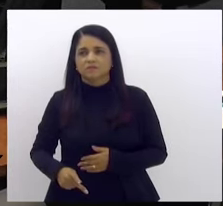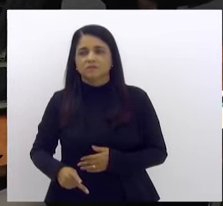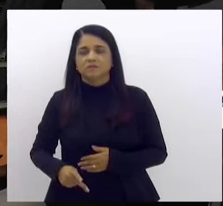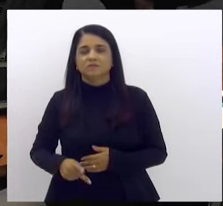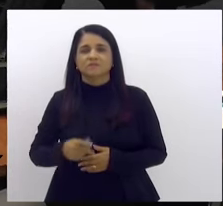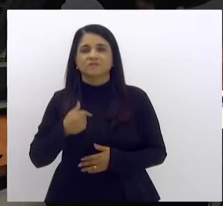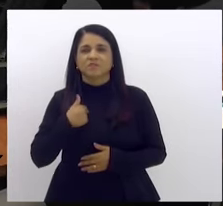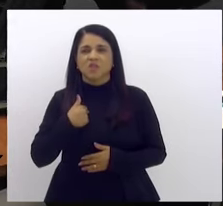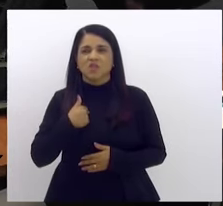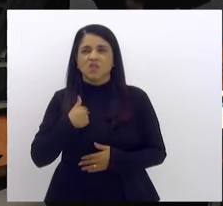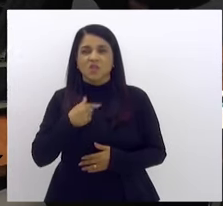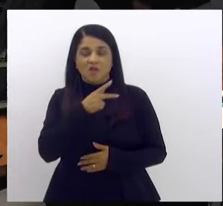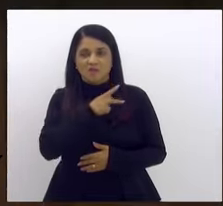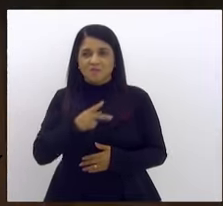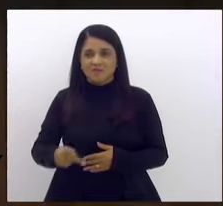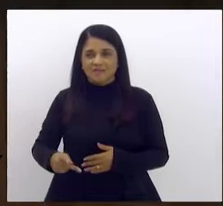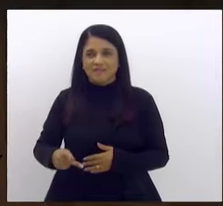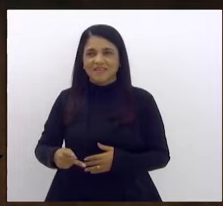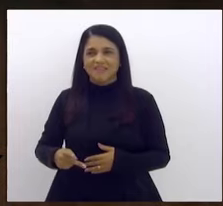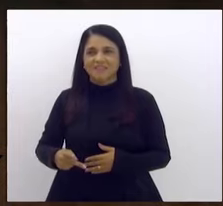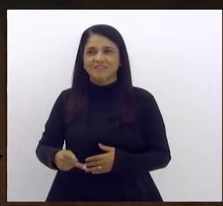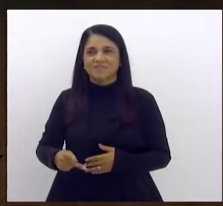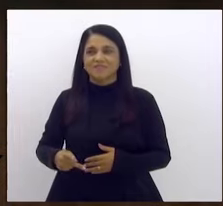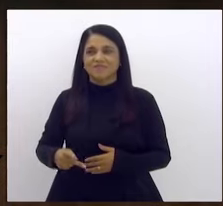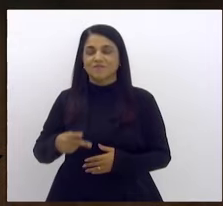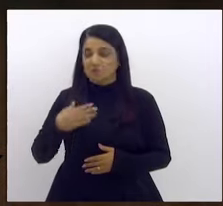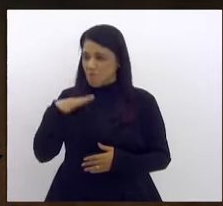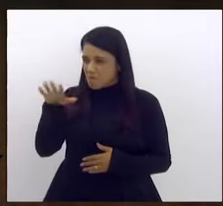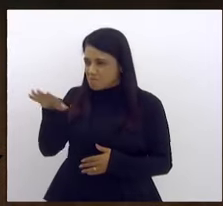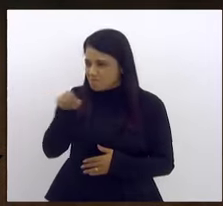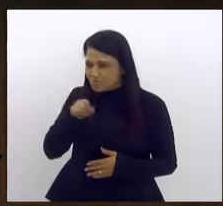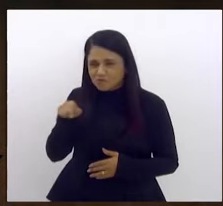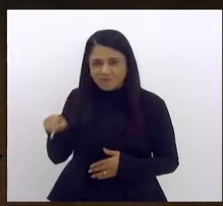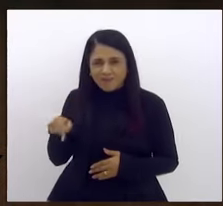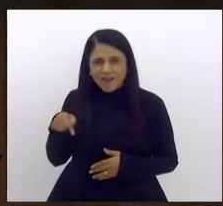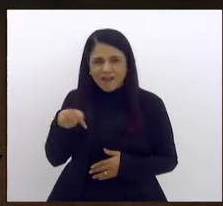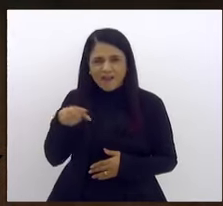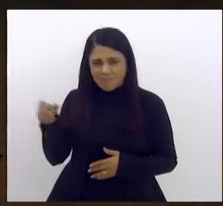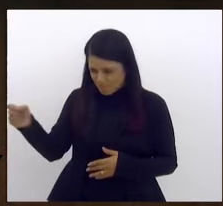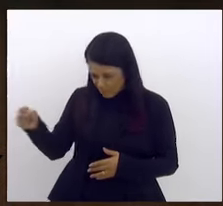Presidente, estou sendo compelido aqui pelo deputado. Foi me buscar para dar o parecer.